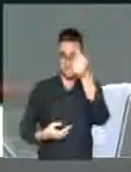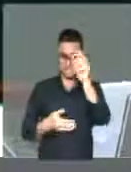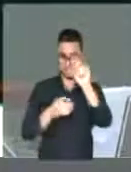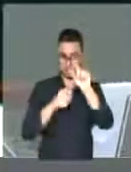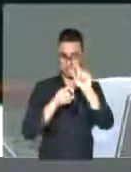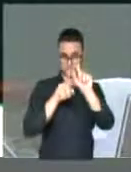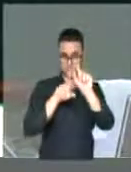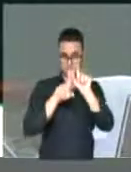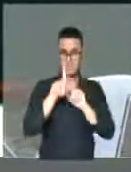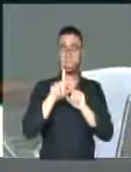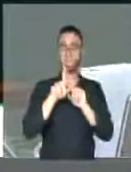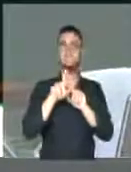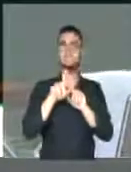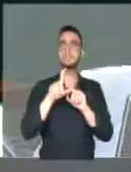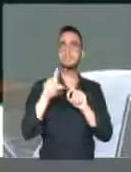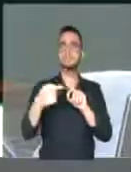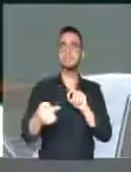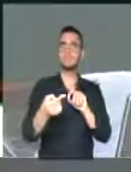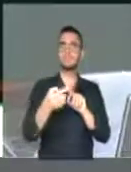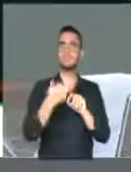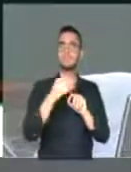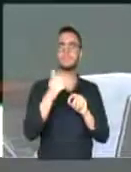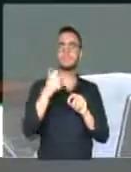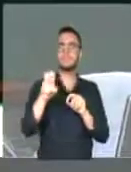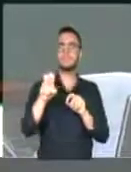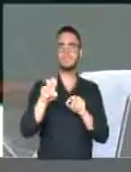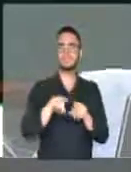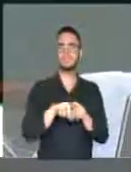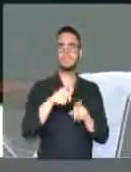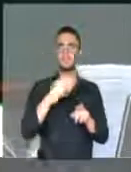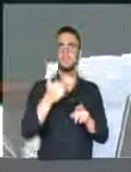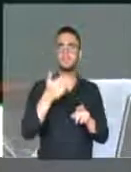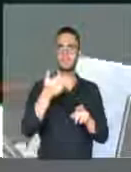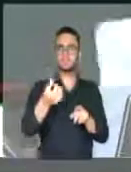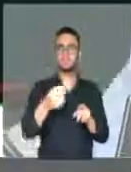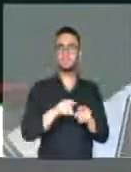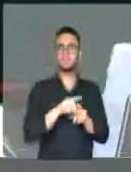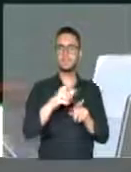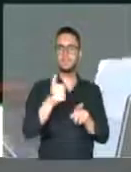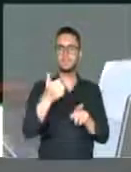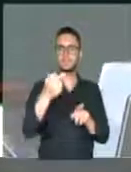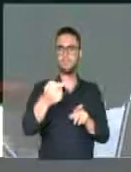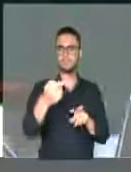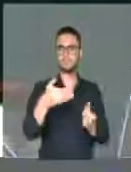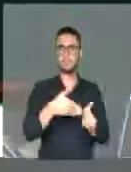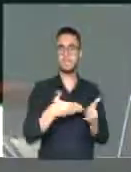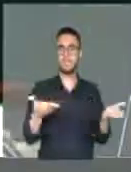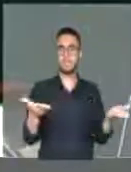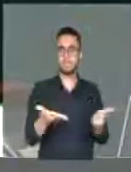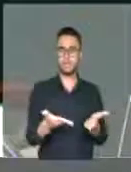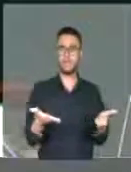2014, 2015, 2016 e 2017, até agora,